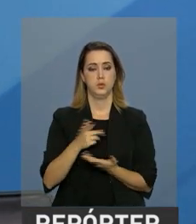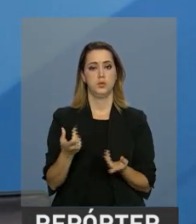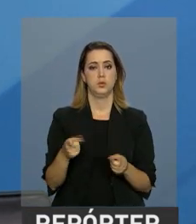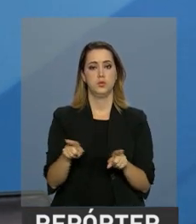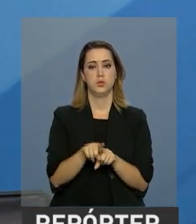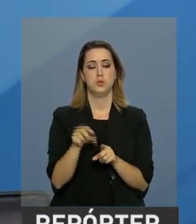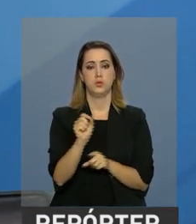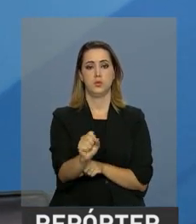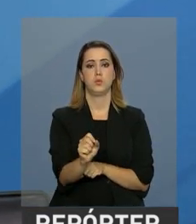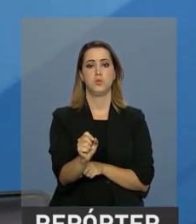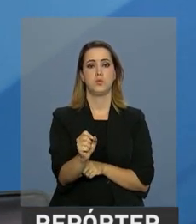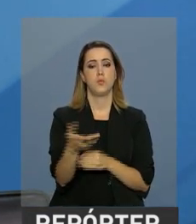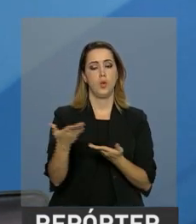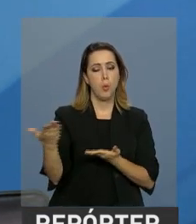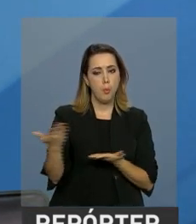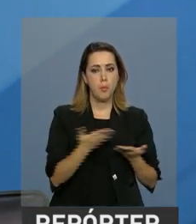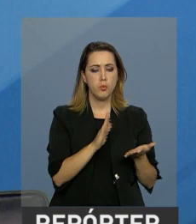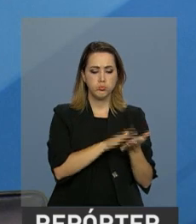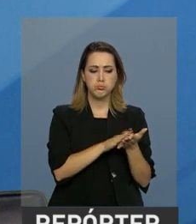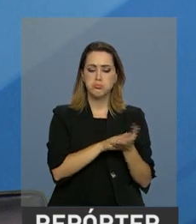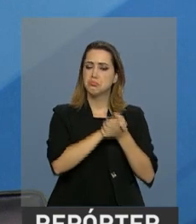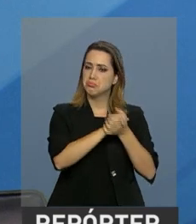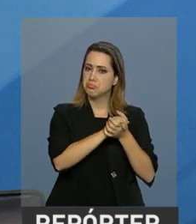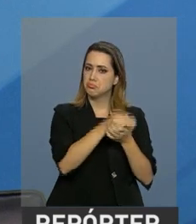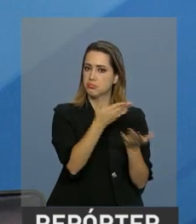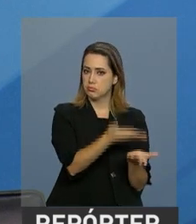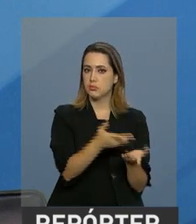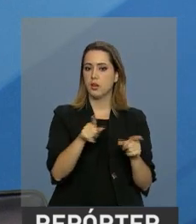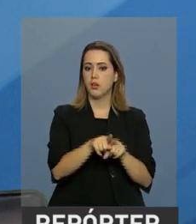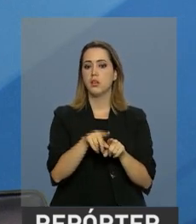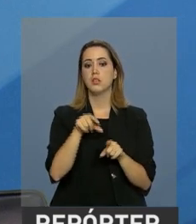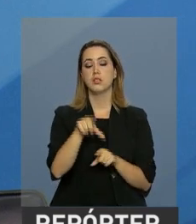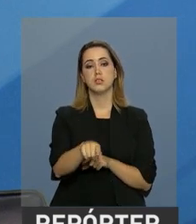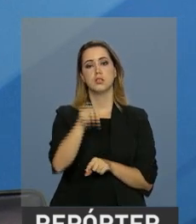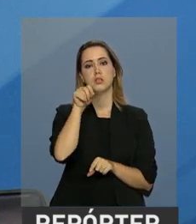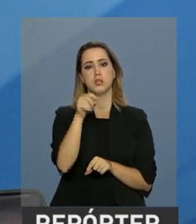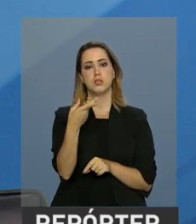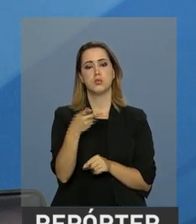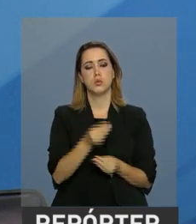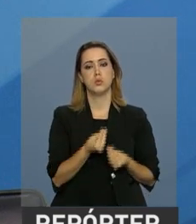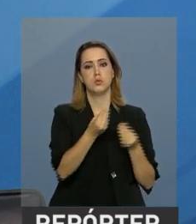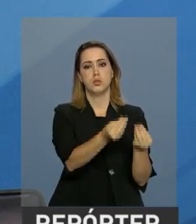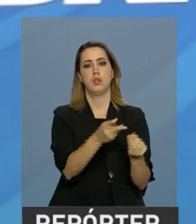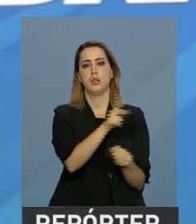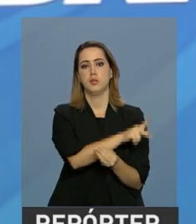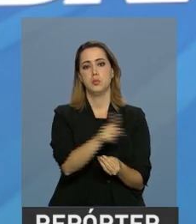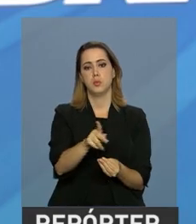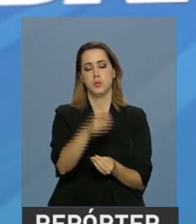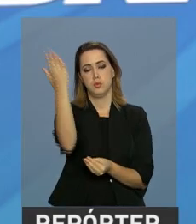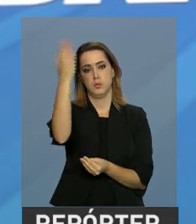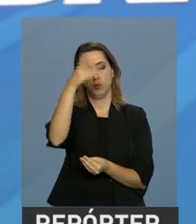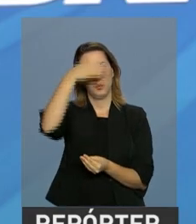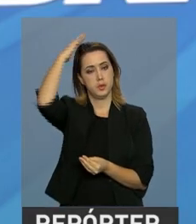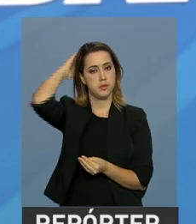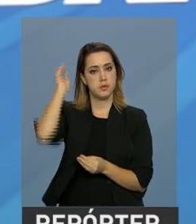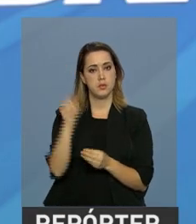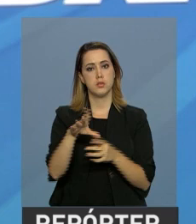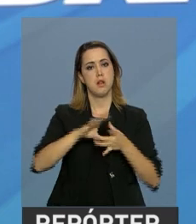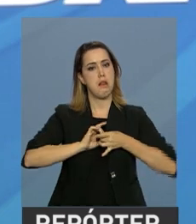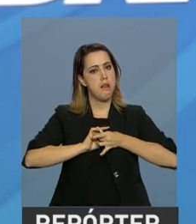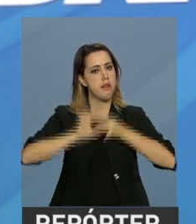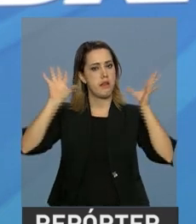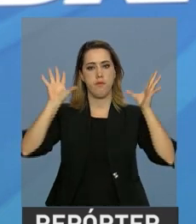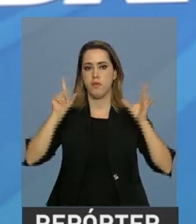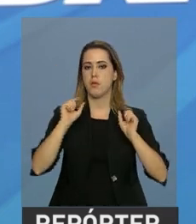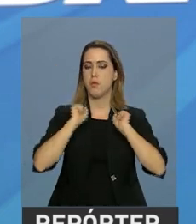Pedro, receba em nome dela os meus cumprimentos, que tem a decisão dada pelo presidente da República de poder ser autônoma,